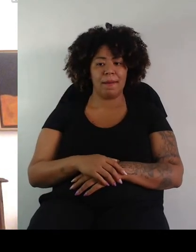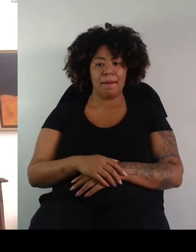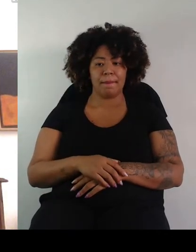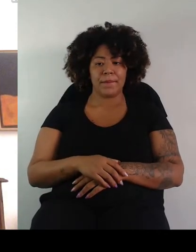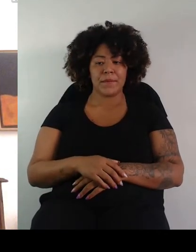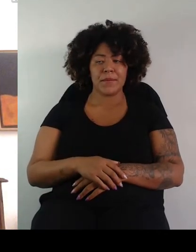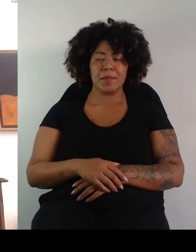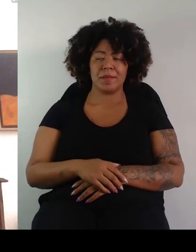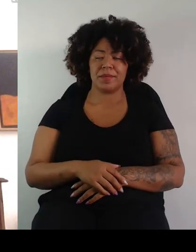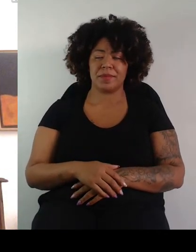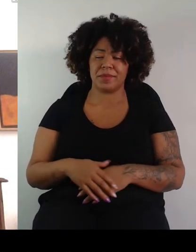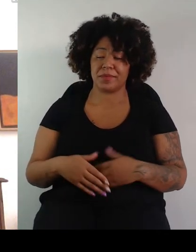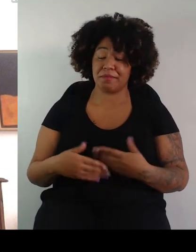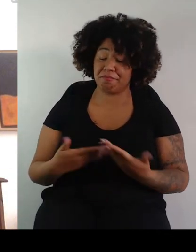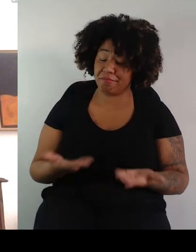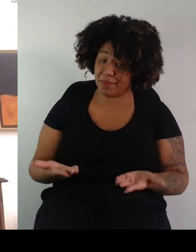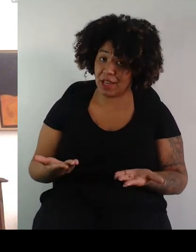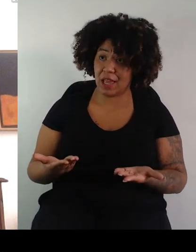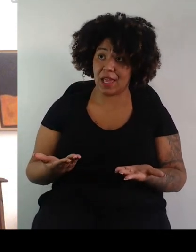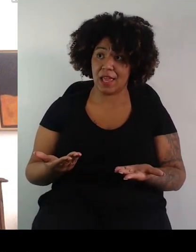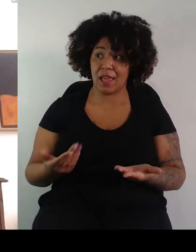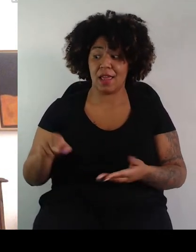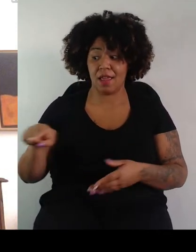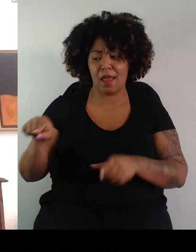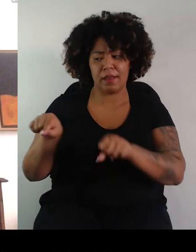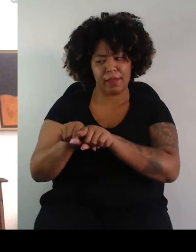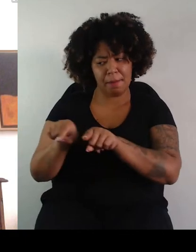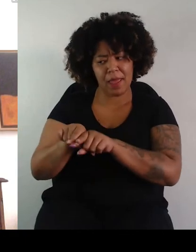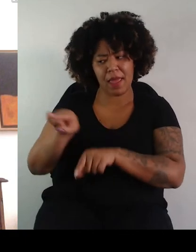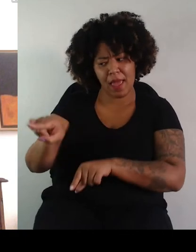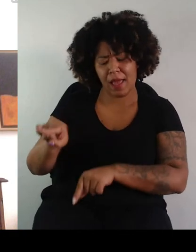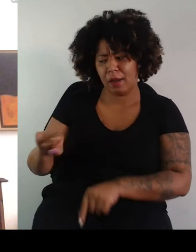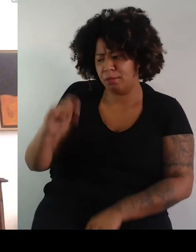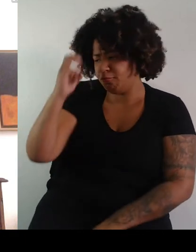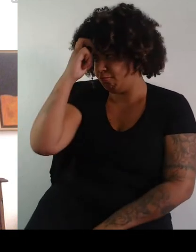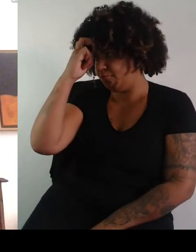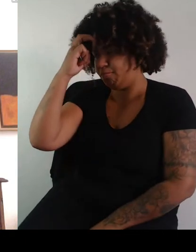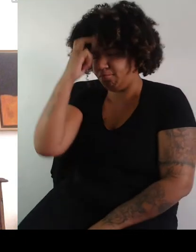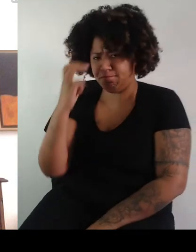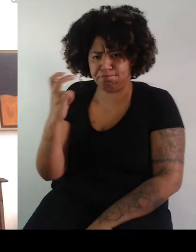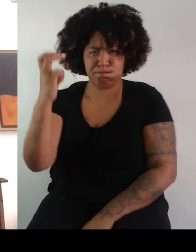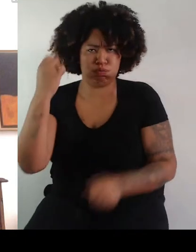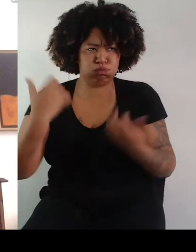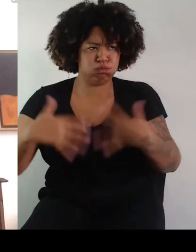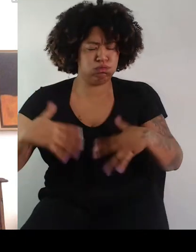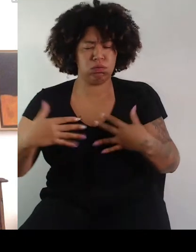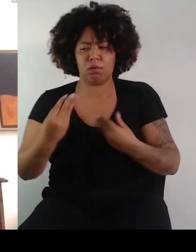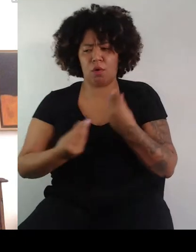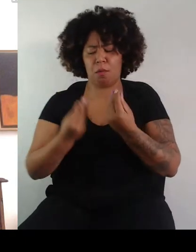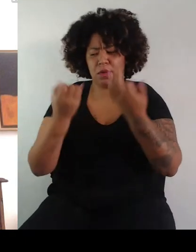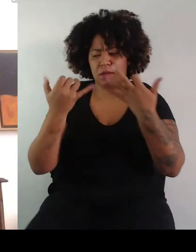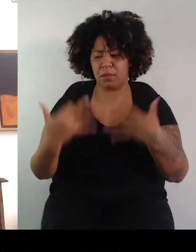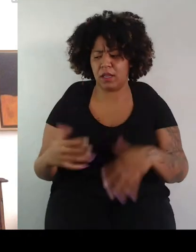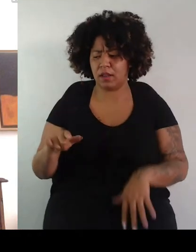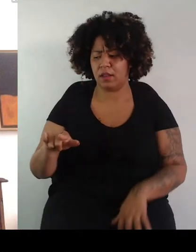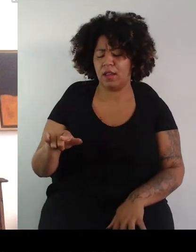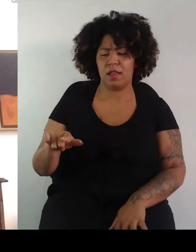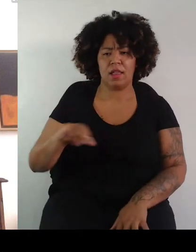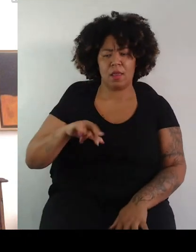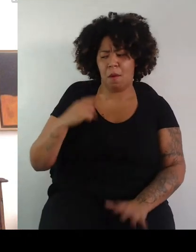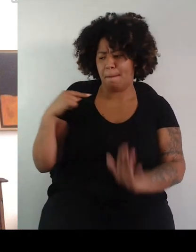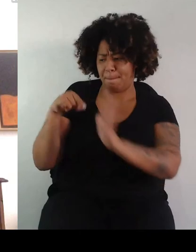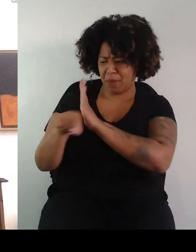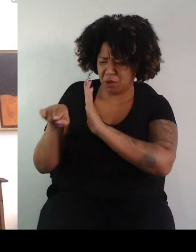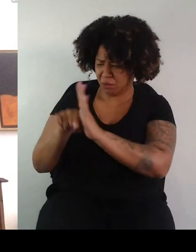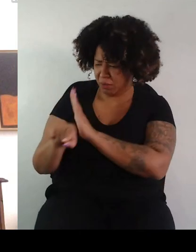ao final das contas ele era um gênio e como é que se explica um gênio não não é perguntando o que ele